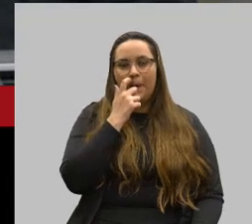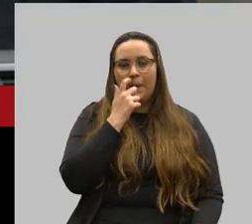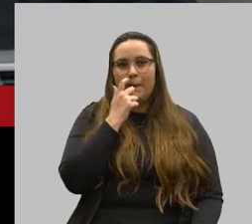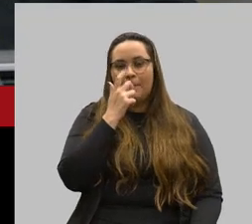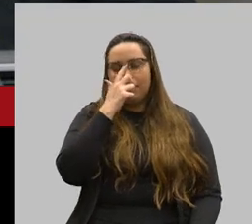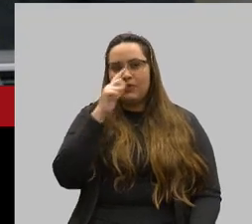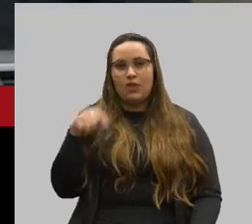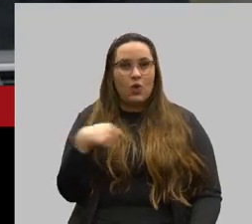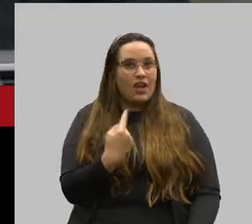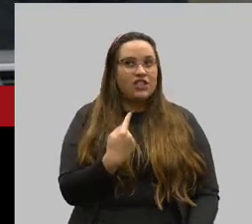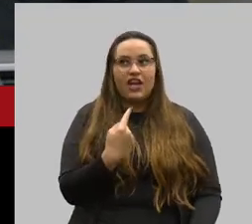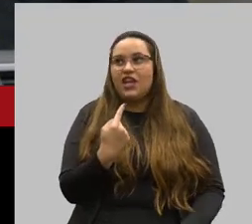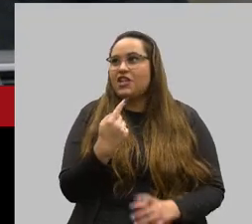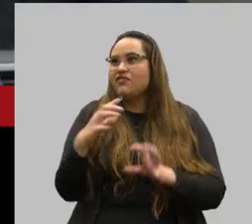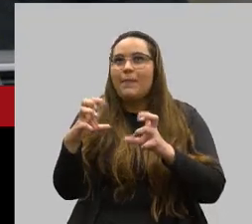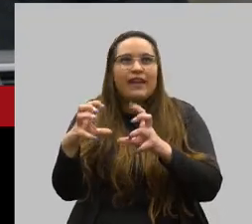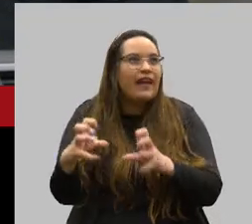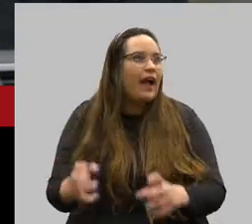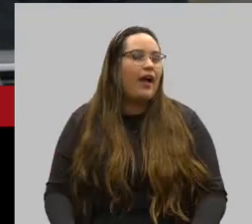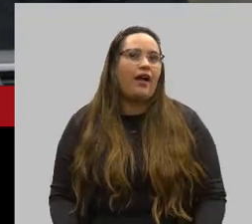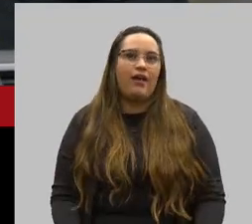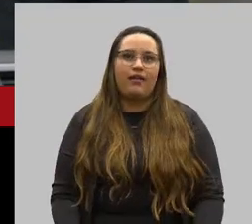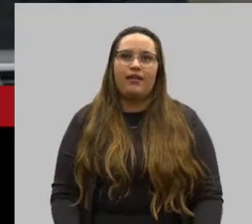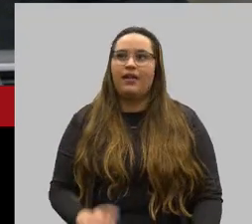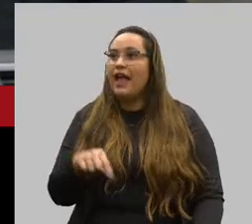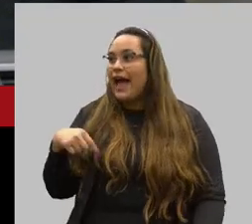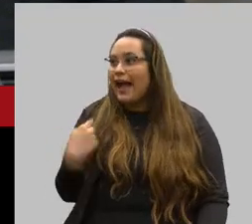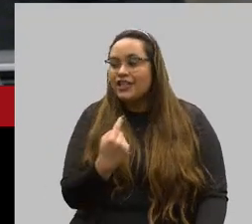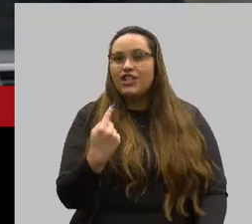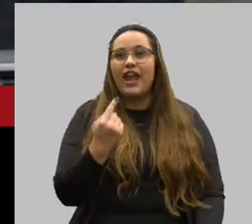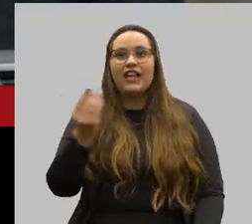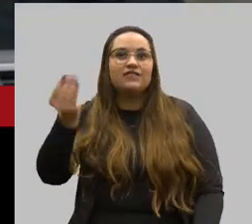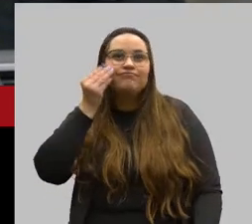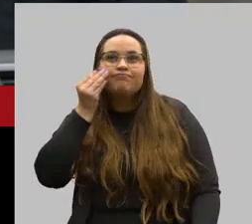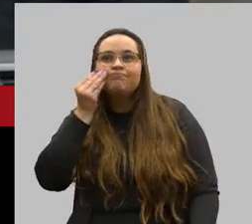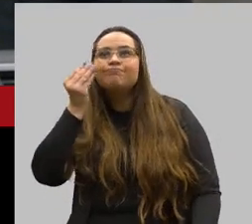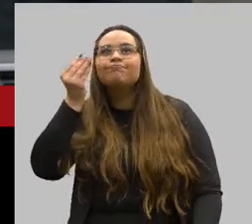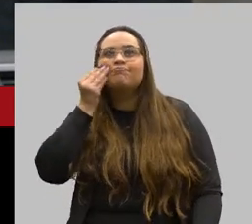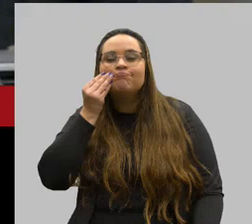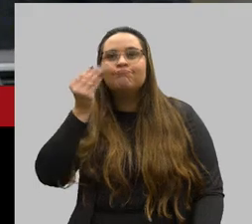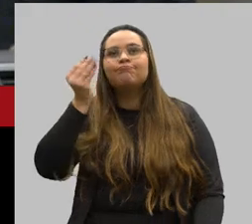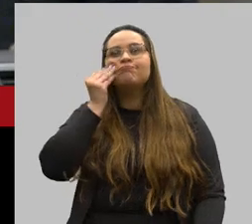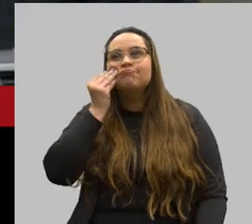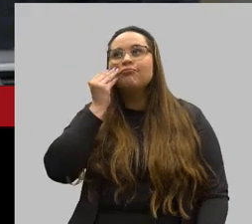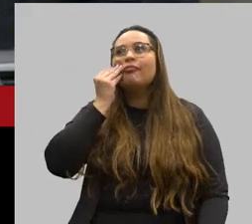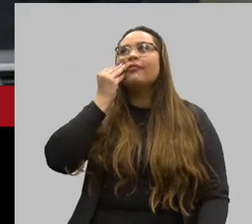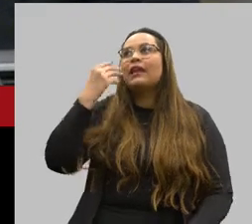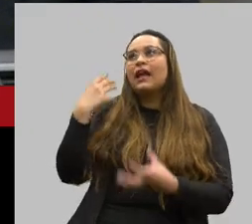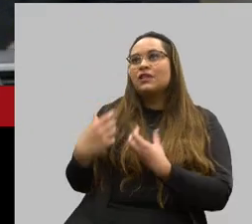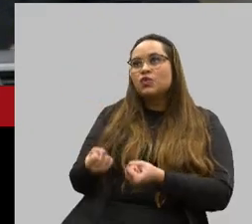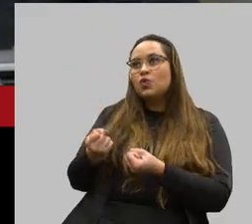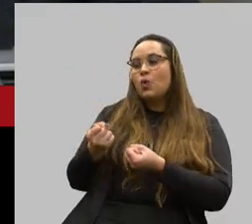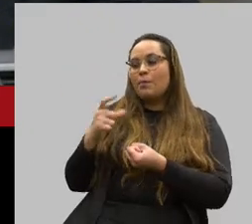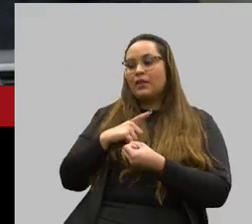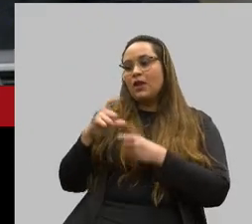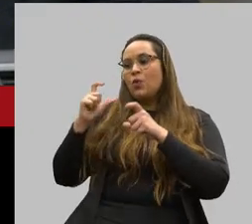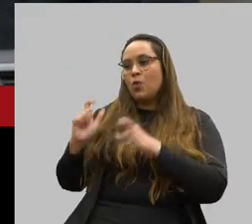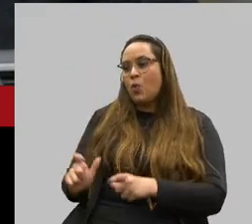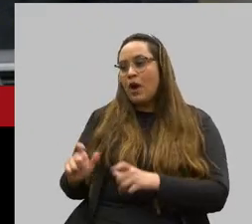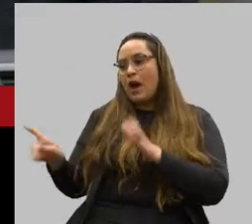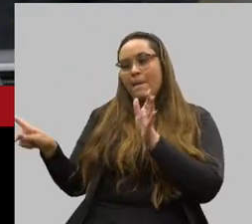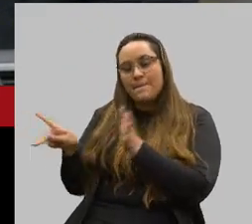vão brigar com o diagnóstico porque quando a gente briga com o diagnóstico a gente não assume que a gente pode ter um lugar próprio e